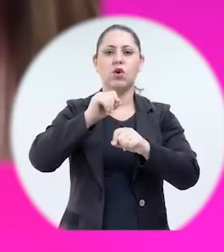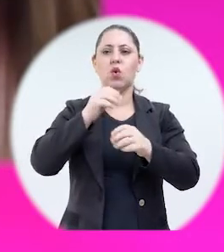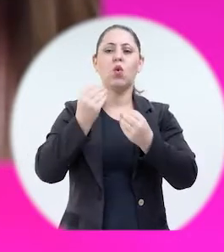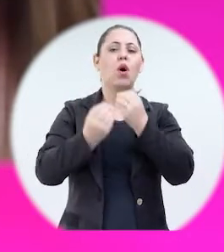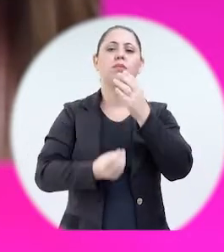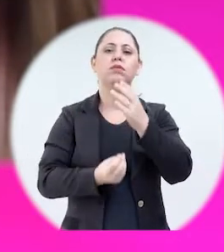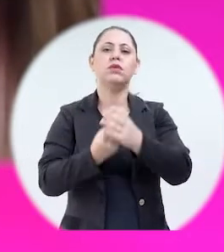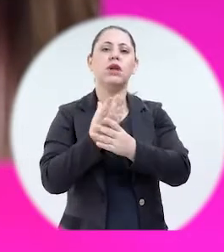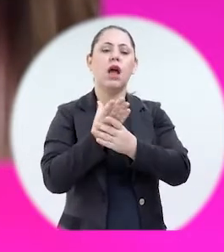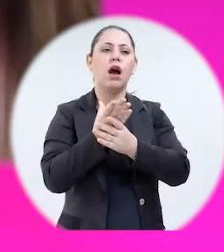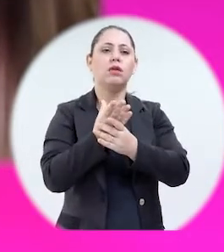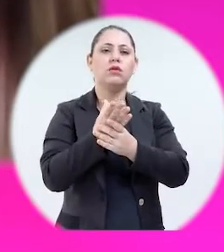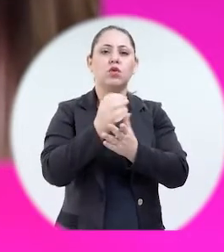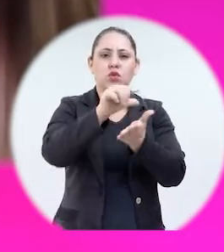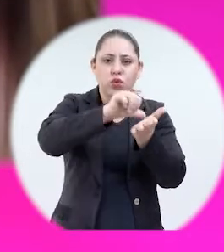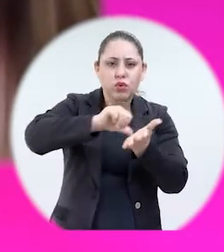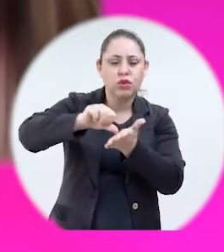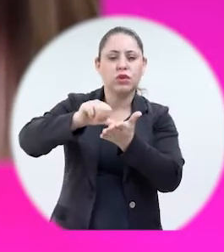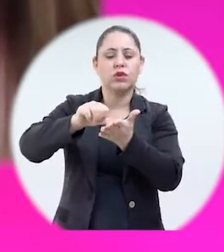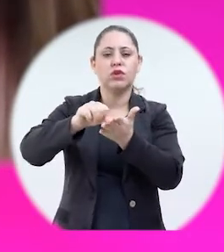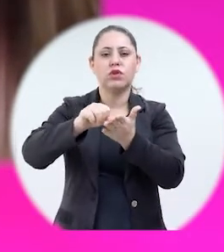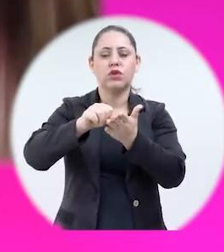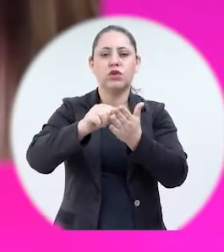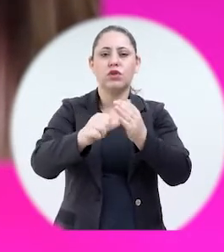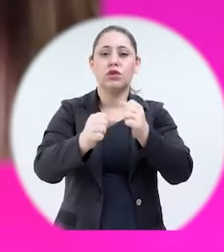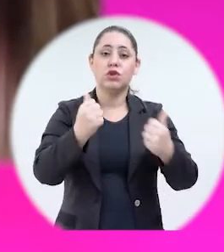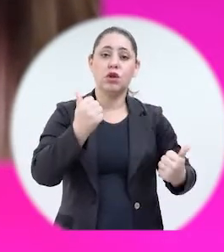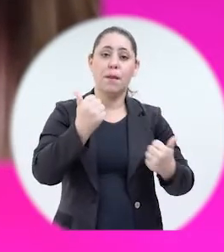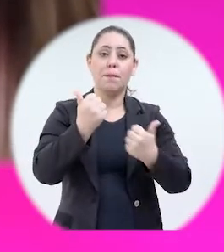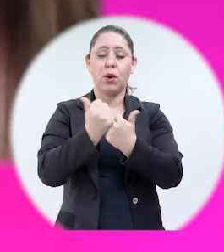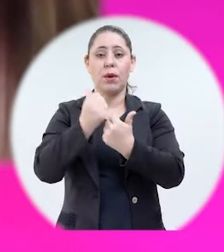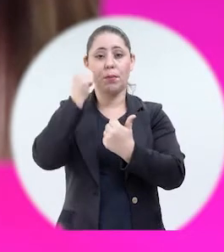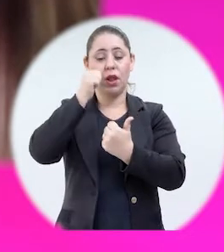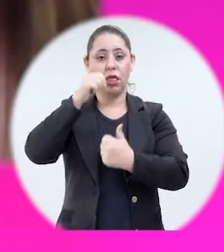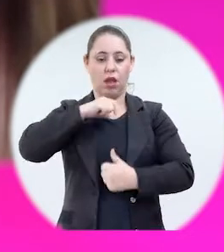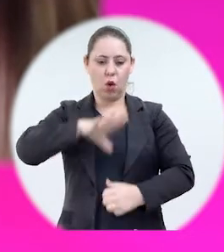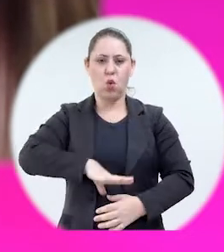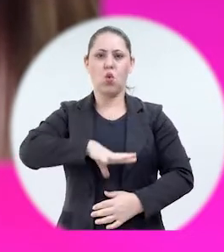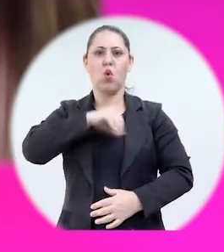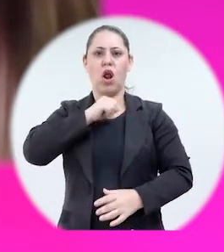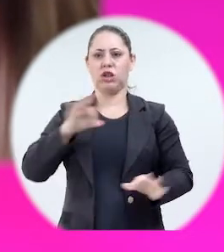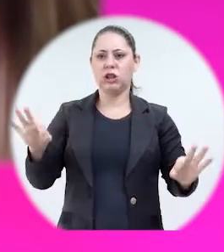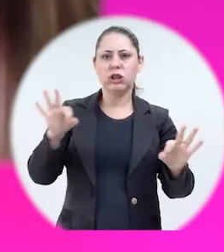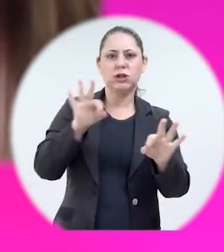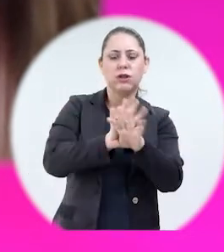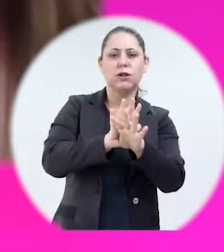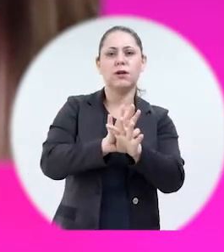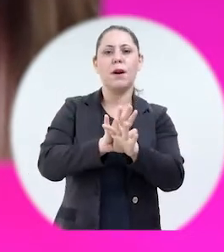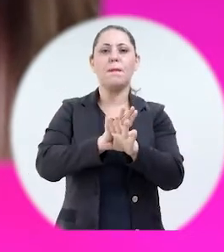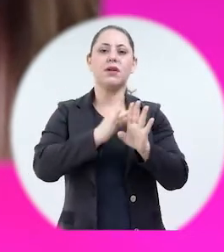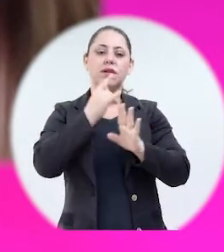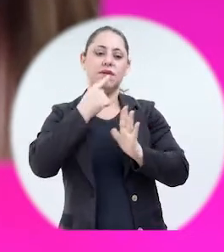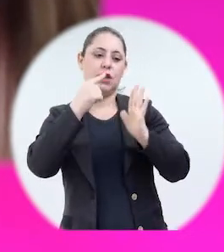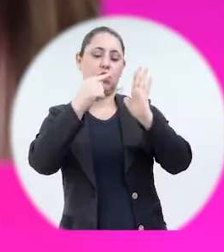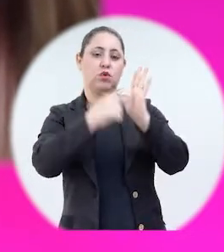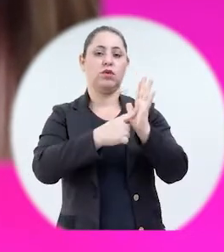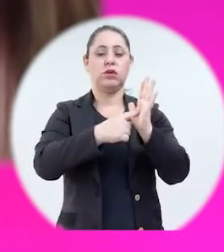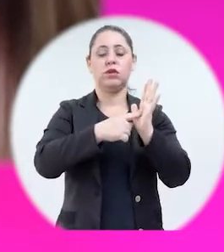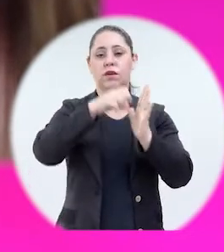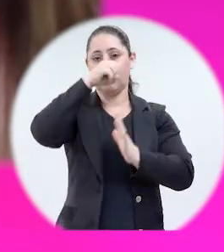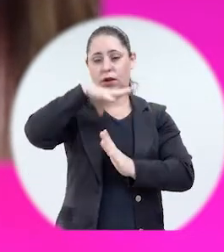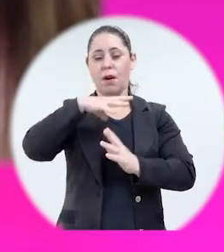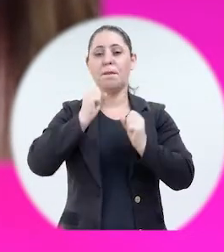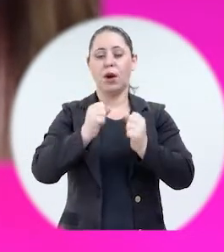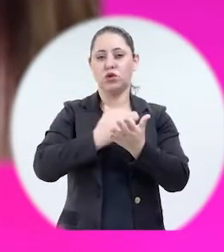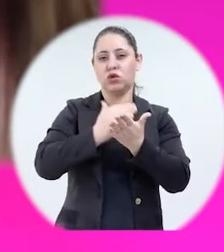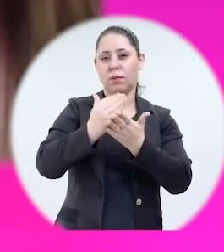vocês conseguem criar uma rede de apoio para dar suporte para essa mulher ter coragem de quebrar esse ciclo da violência? Porque a gente sabe que pode